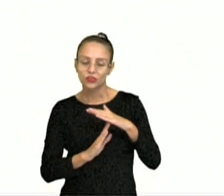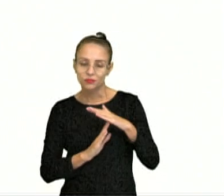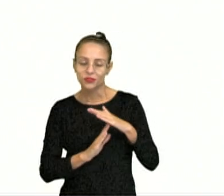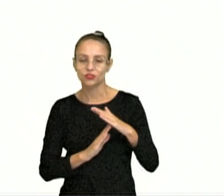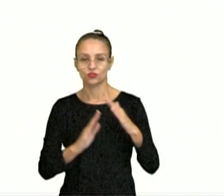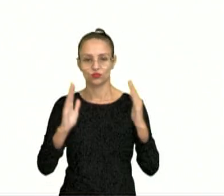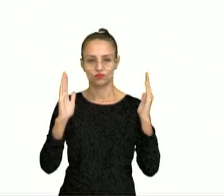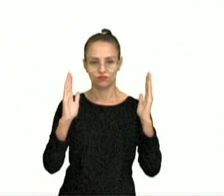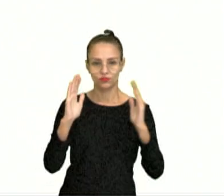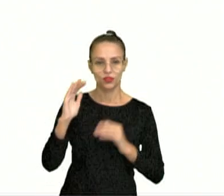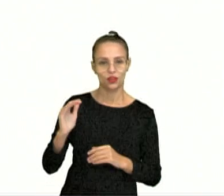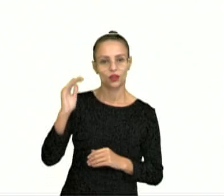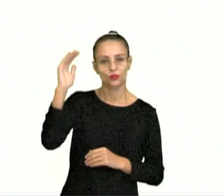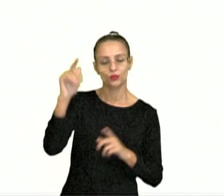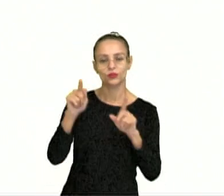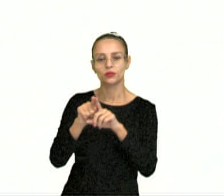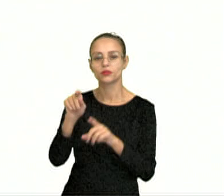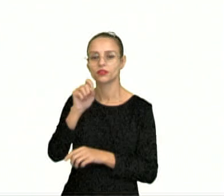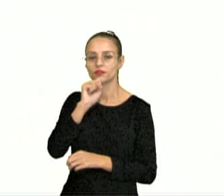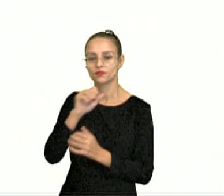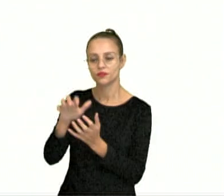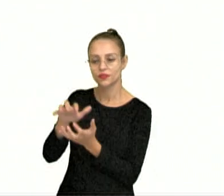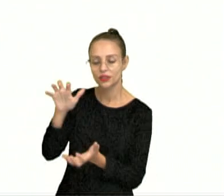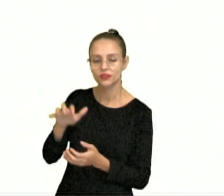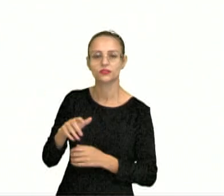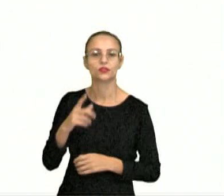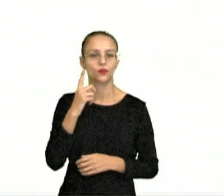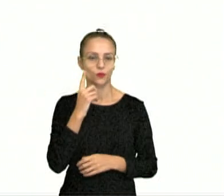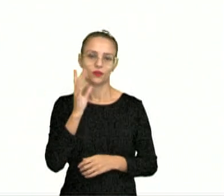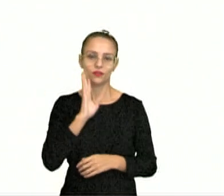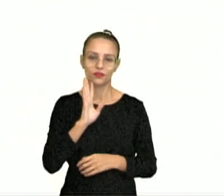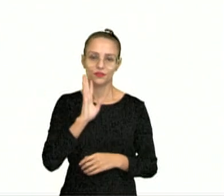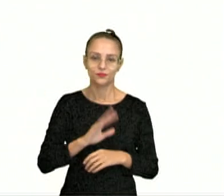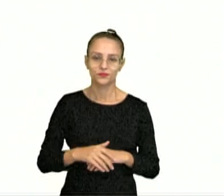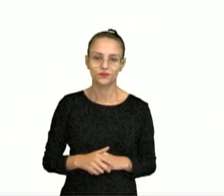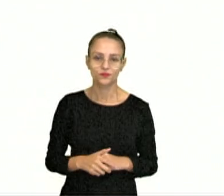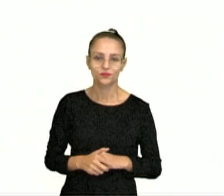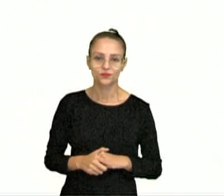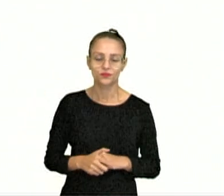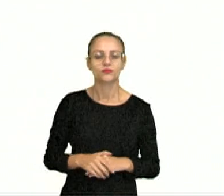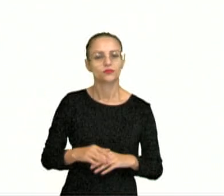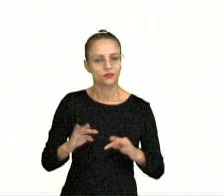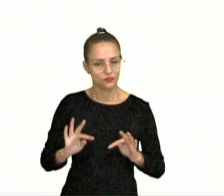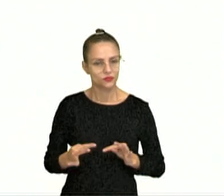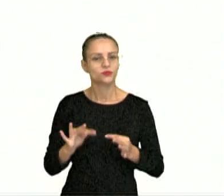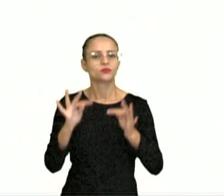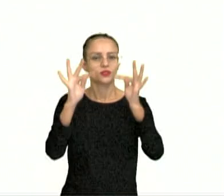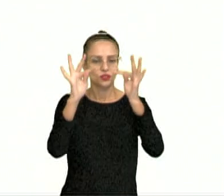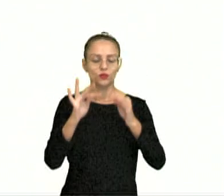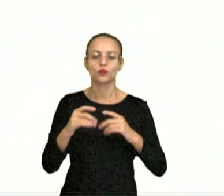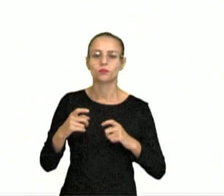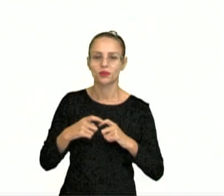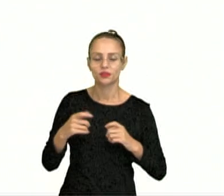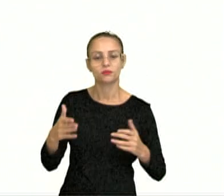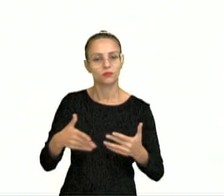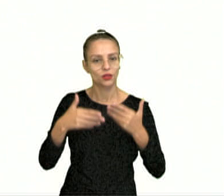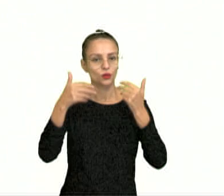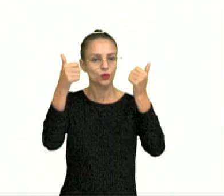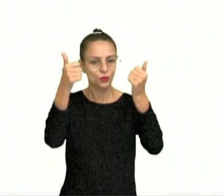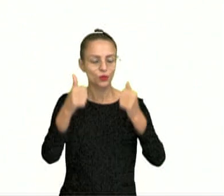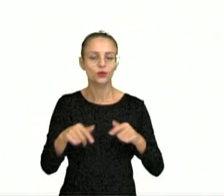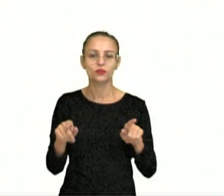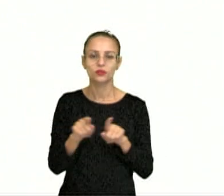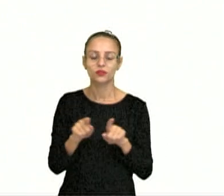velhice, bem como a sua duração. Olha que legal! Como a tecnologia, a medicina melhorou e